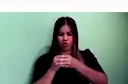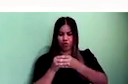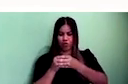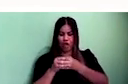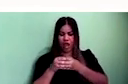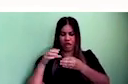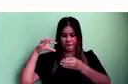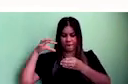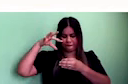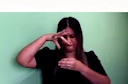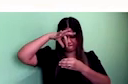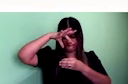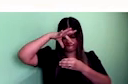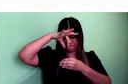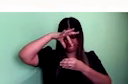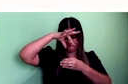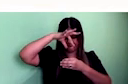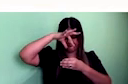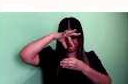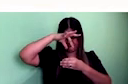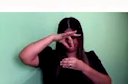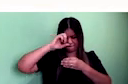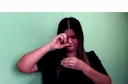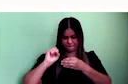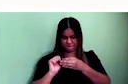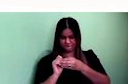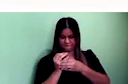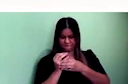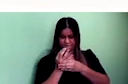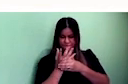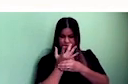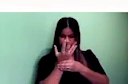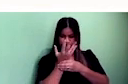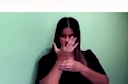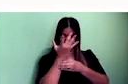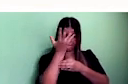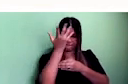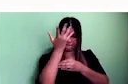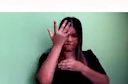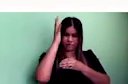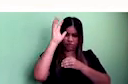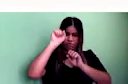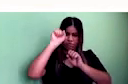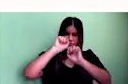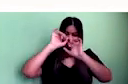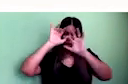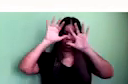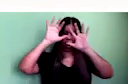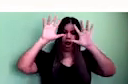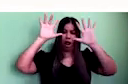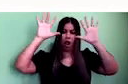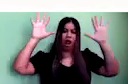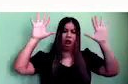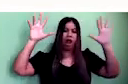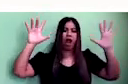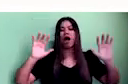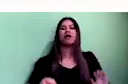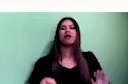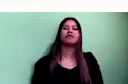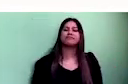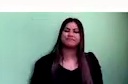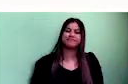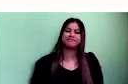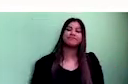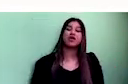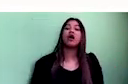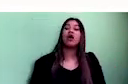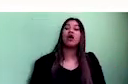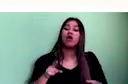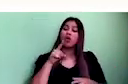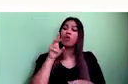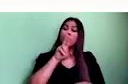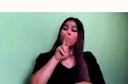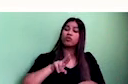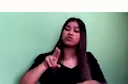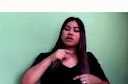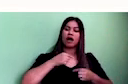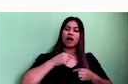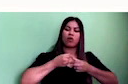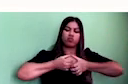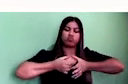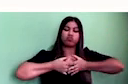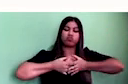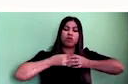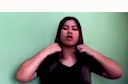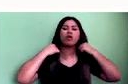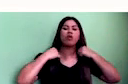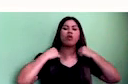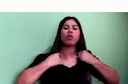dentro, então aquilo aquece e vai no ambiente, porque o óleo essencial é volátil. Você pode usar em colares de uso individual, tá?